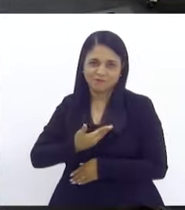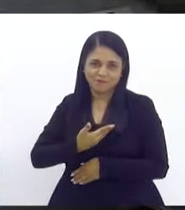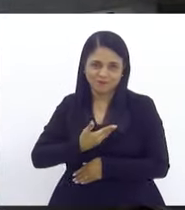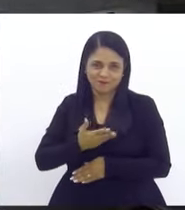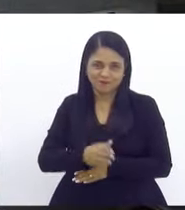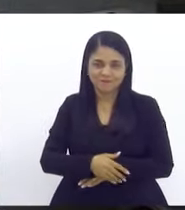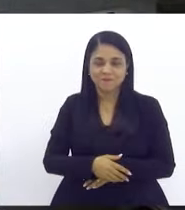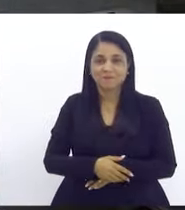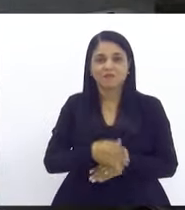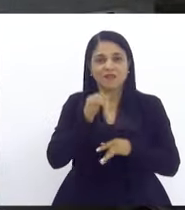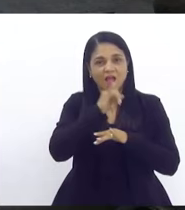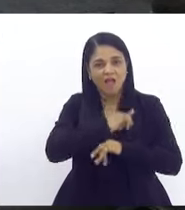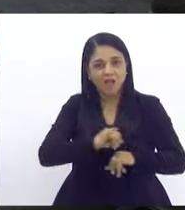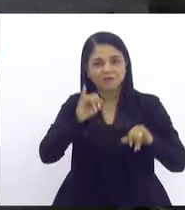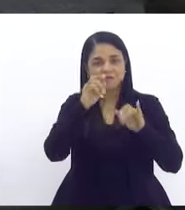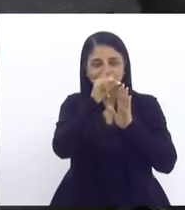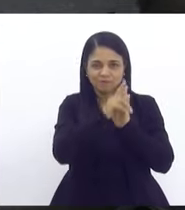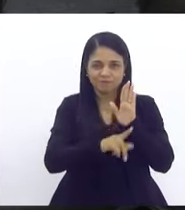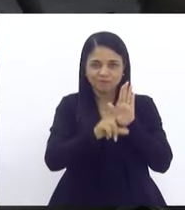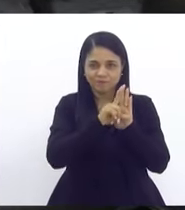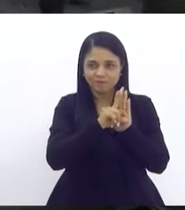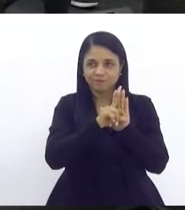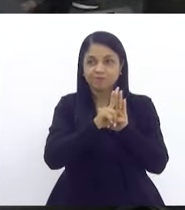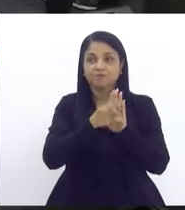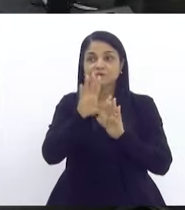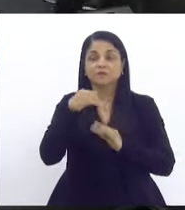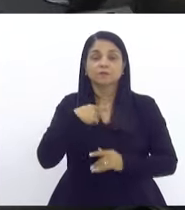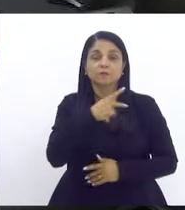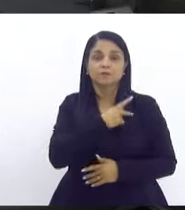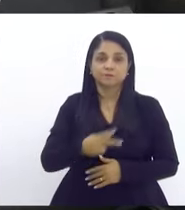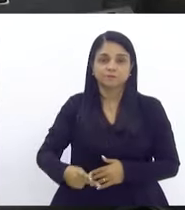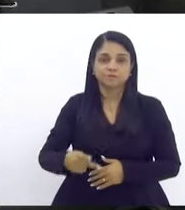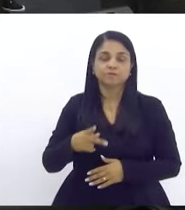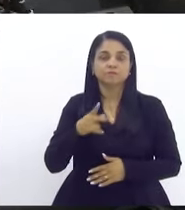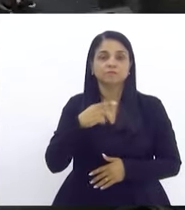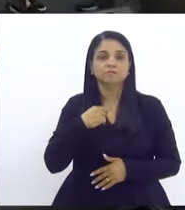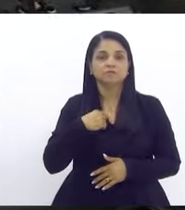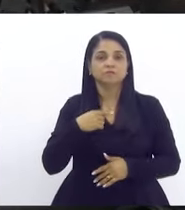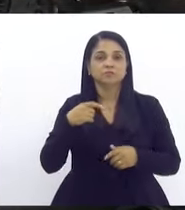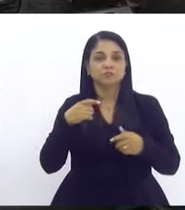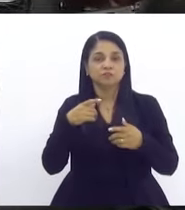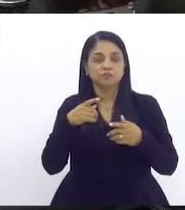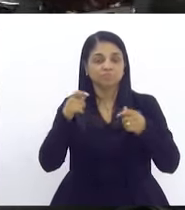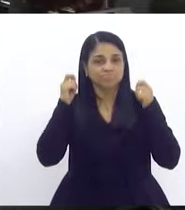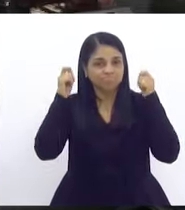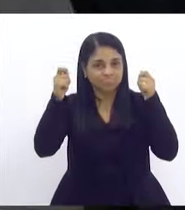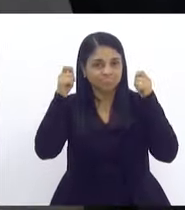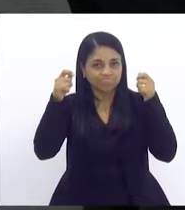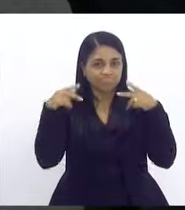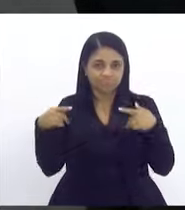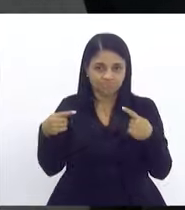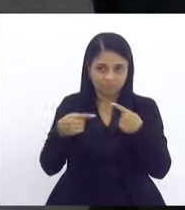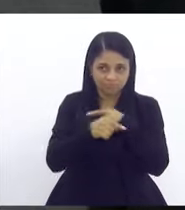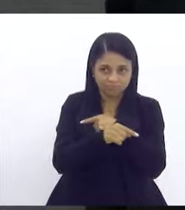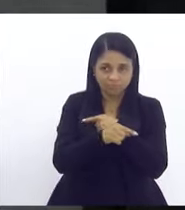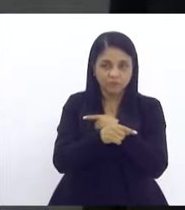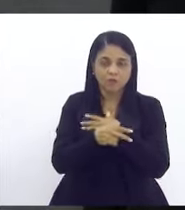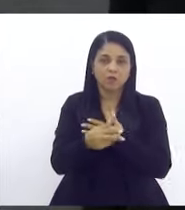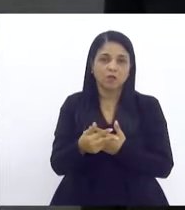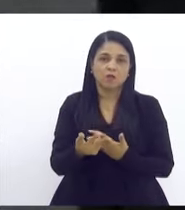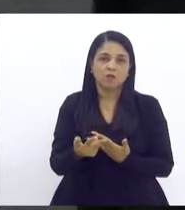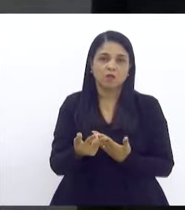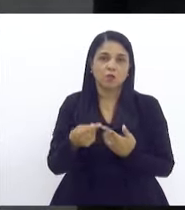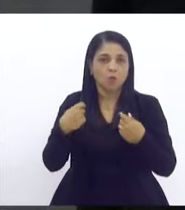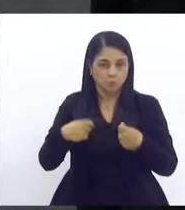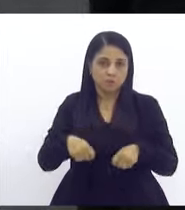por favor. Anuncio. Senhora Presidente, sobre o projeto, diante das manifestações contrárias, eu não posso deixar aqui de fazer